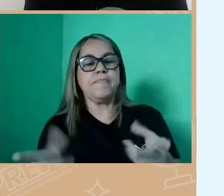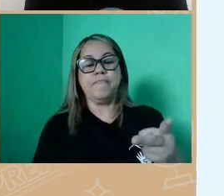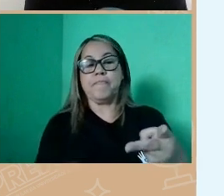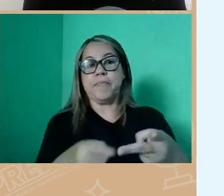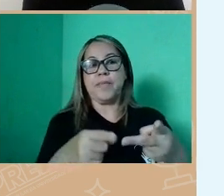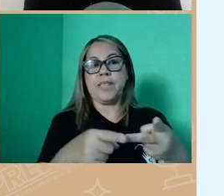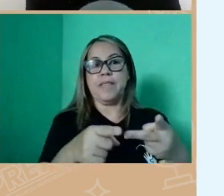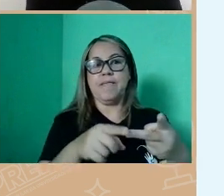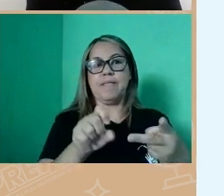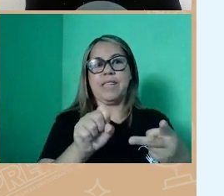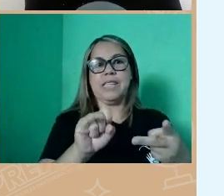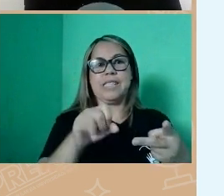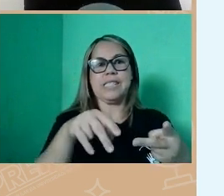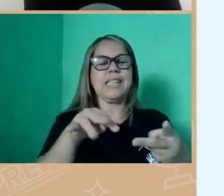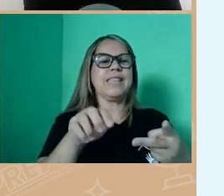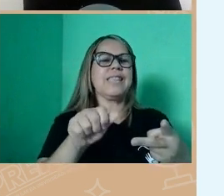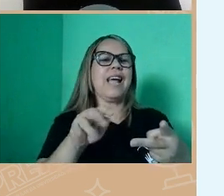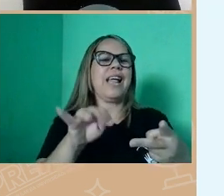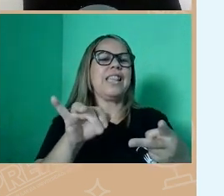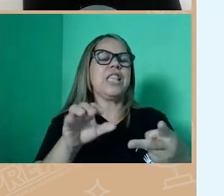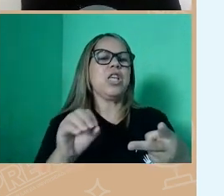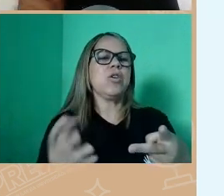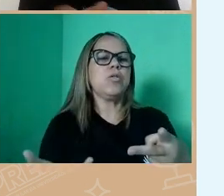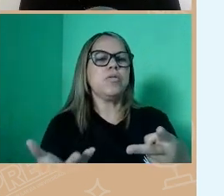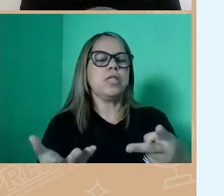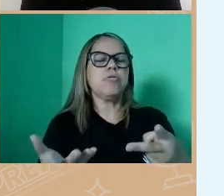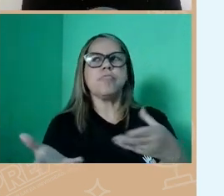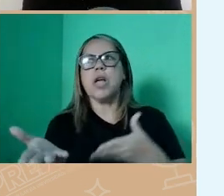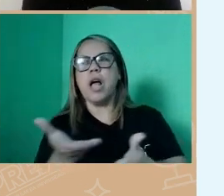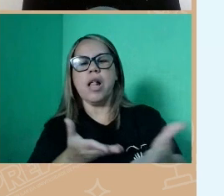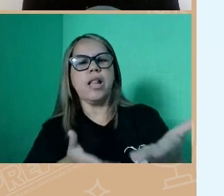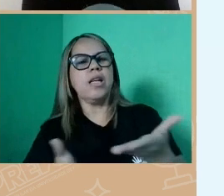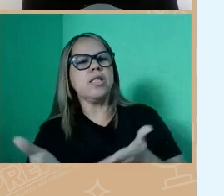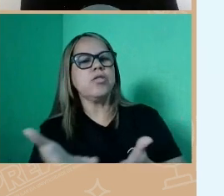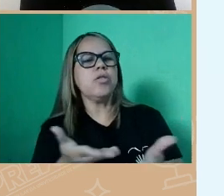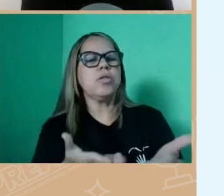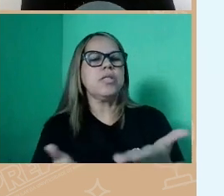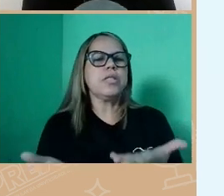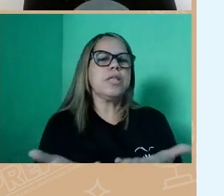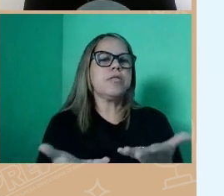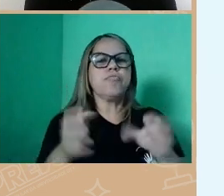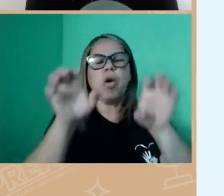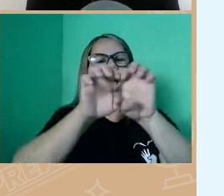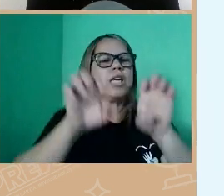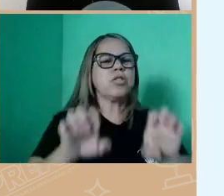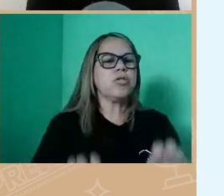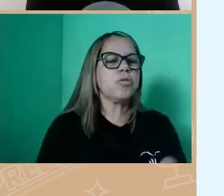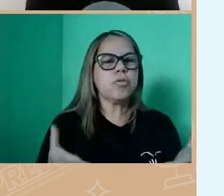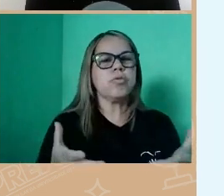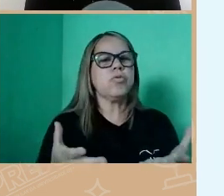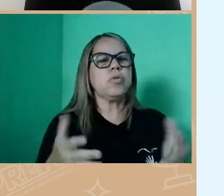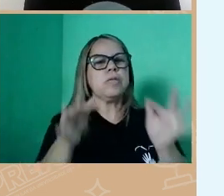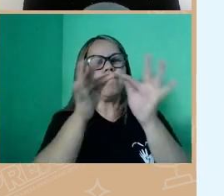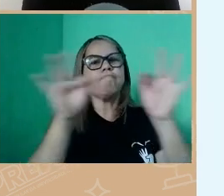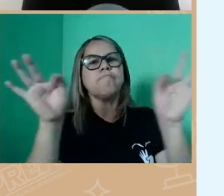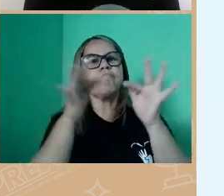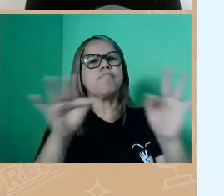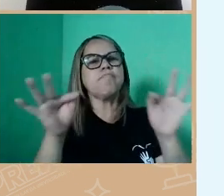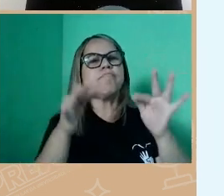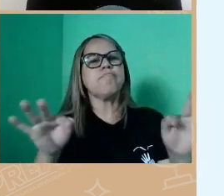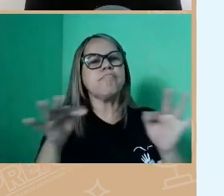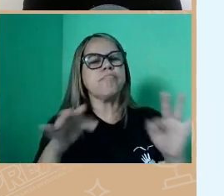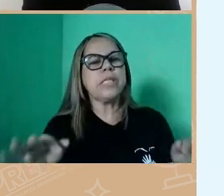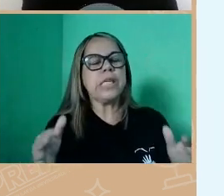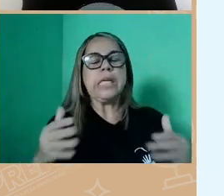sintático, ele está relacionado à estrutura das orações. Então,